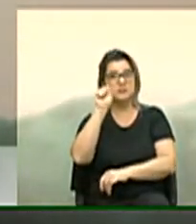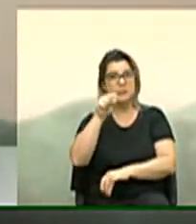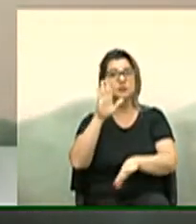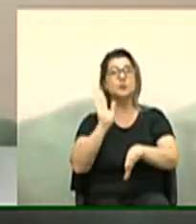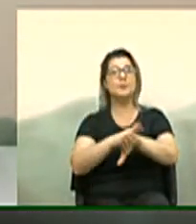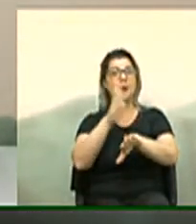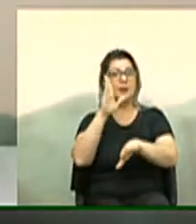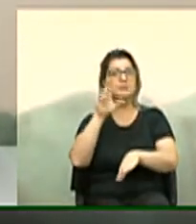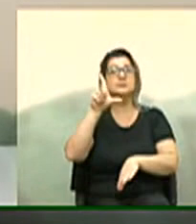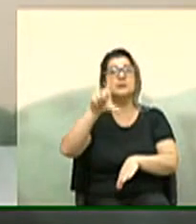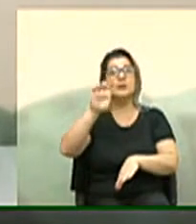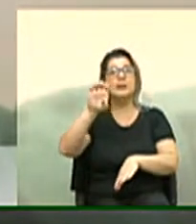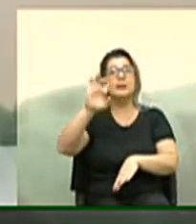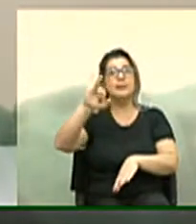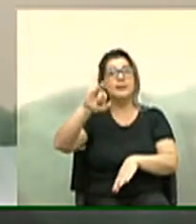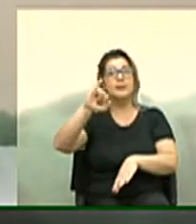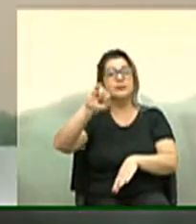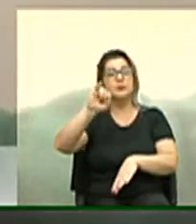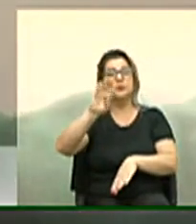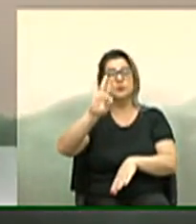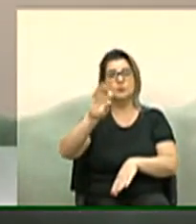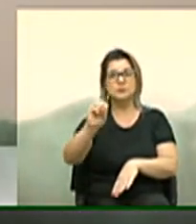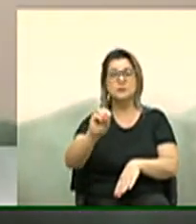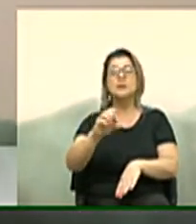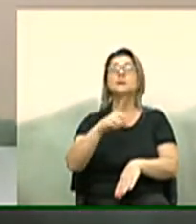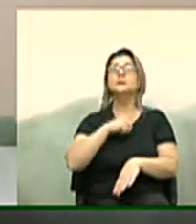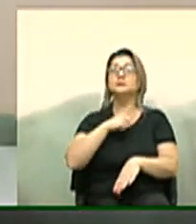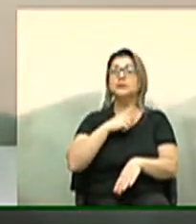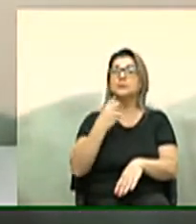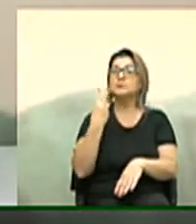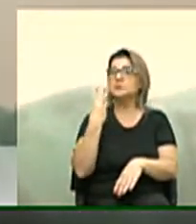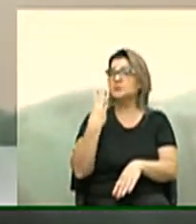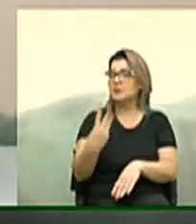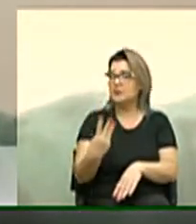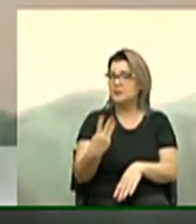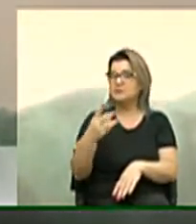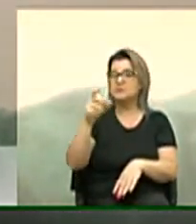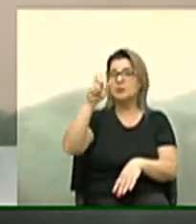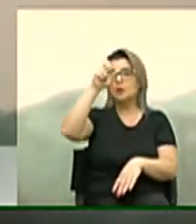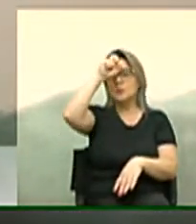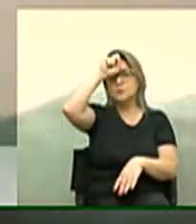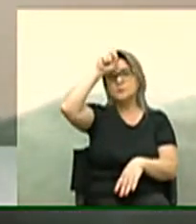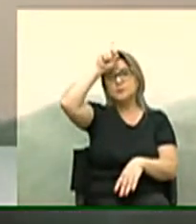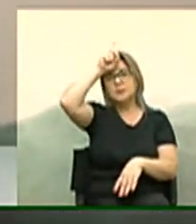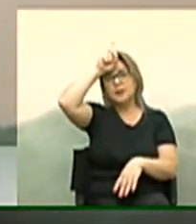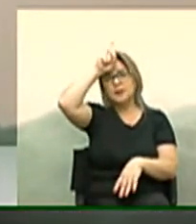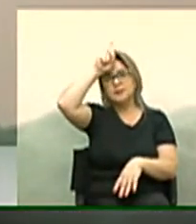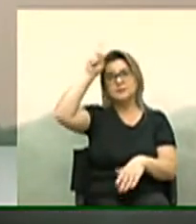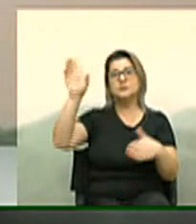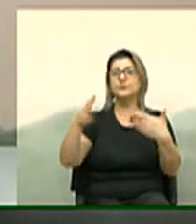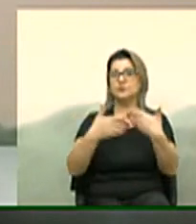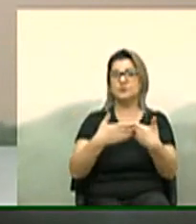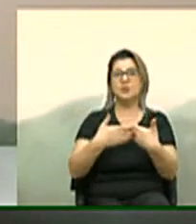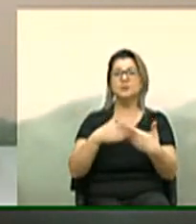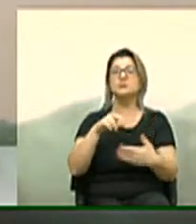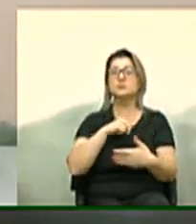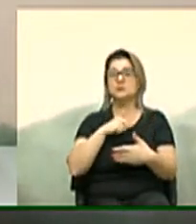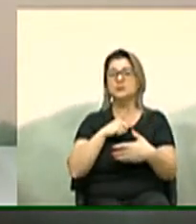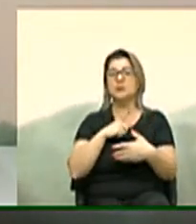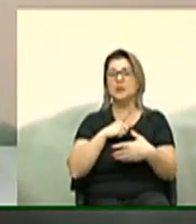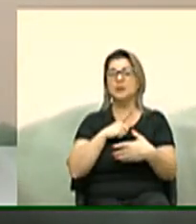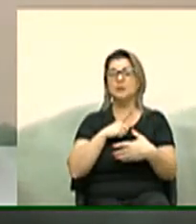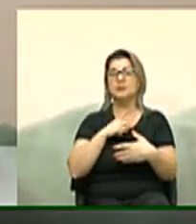250 leitos. Nós temos o Álvaro Alvim, com 150 leitos. Nós temos a Beneficência Portuguesa, com 150 leitos.